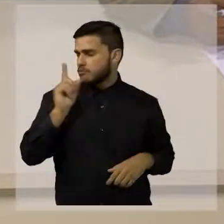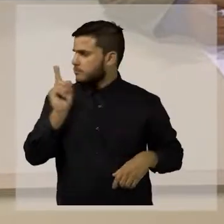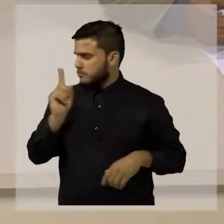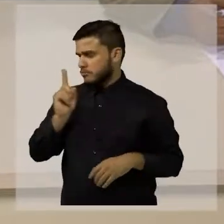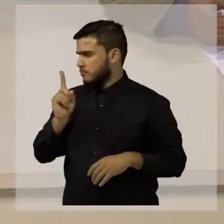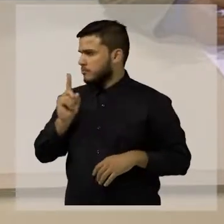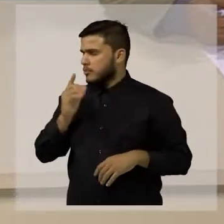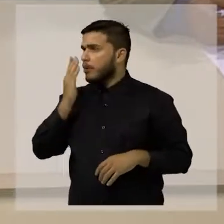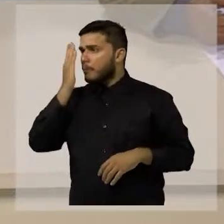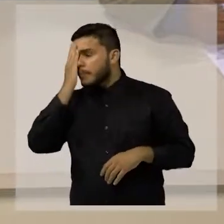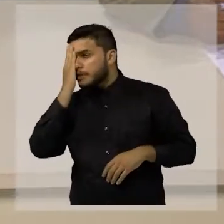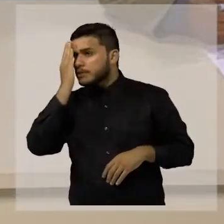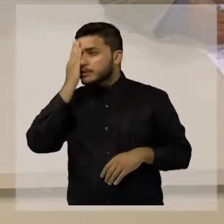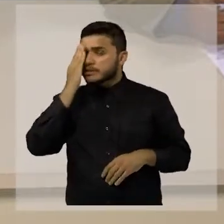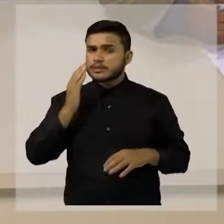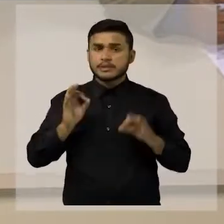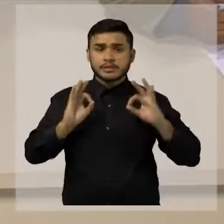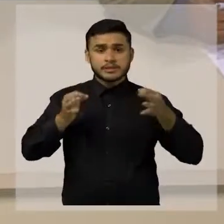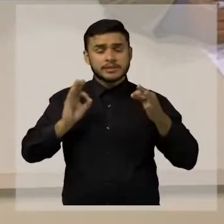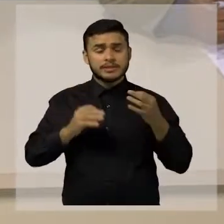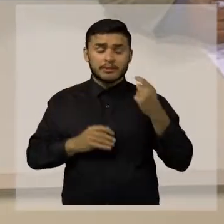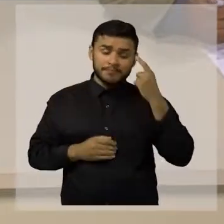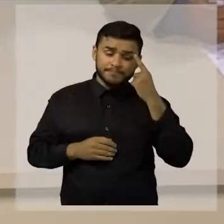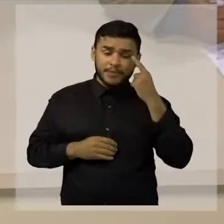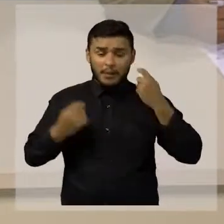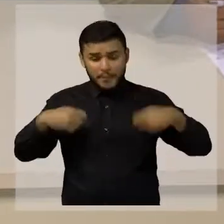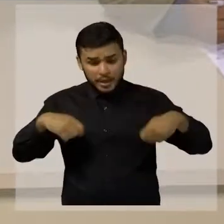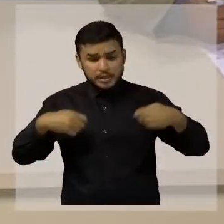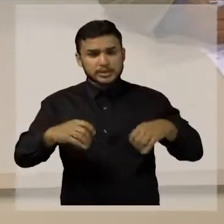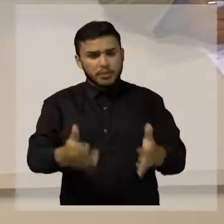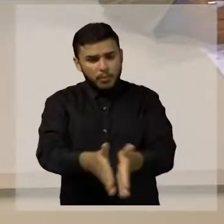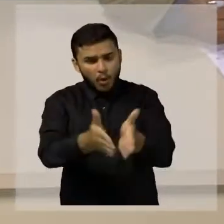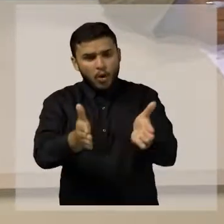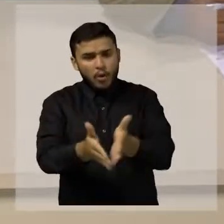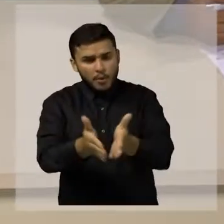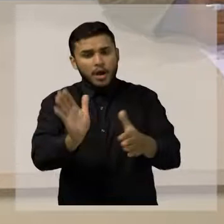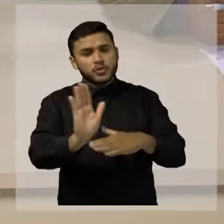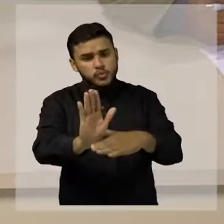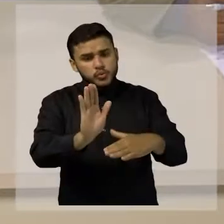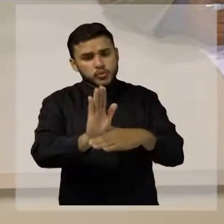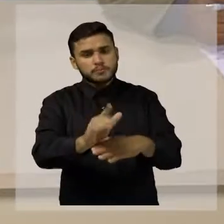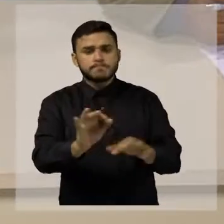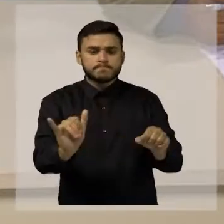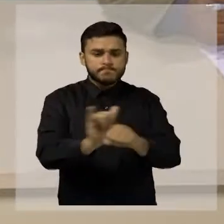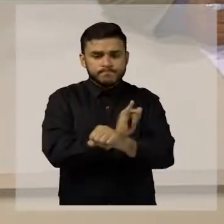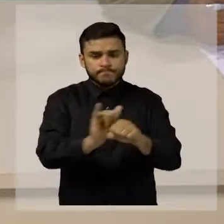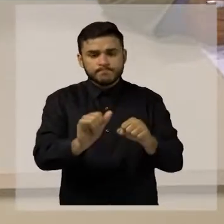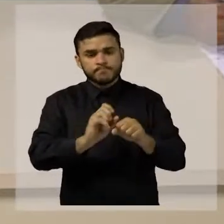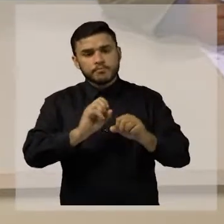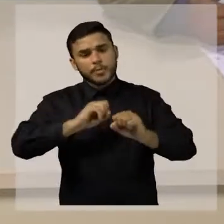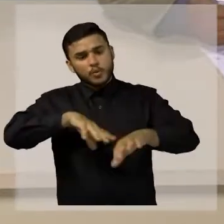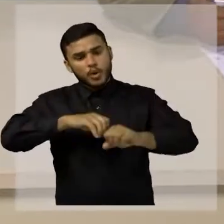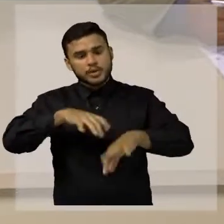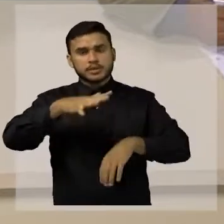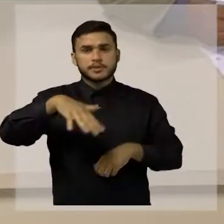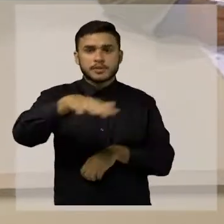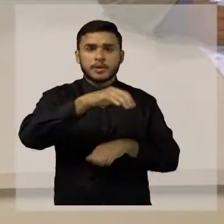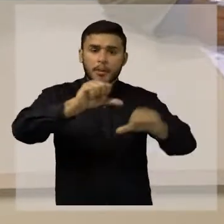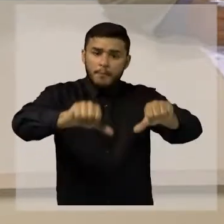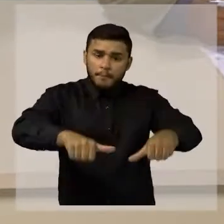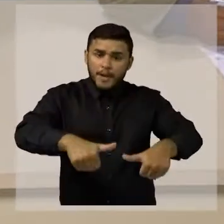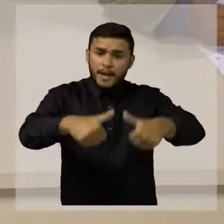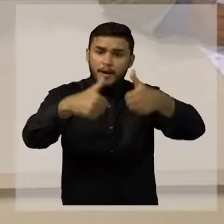visão mais, digamos, que era necessário combater a pobreza, dar ferramentas na área da educação para que aquelas